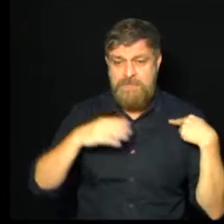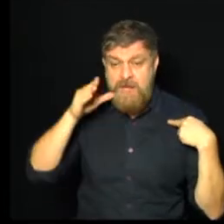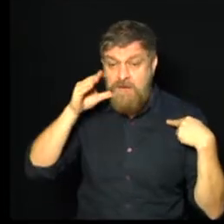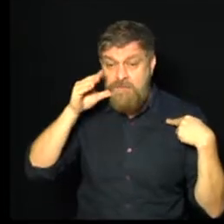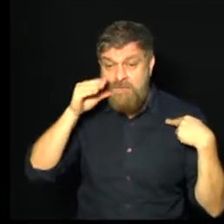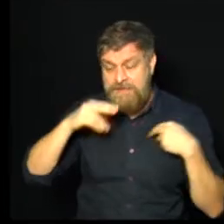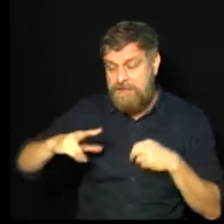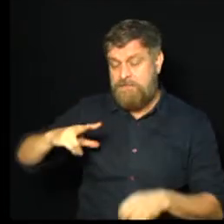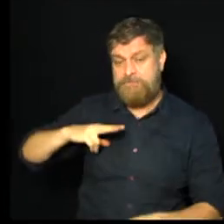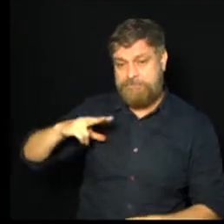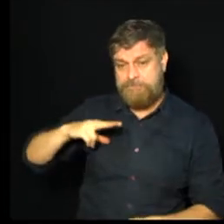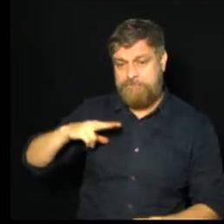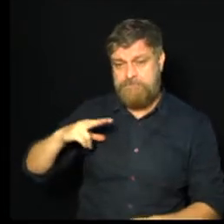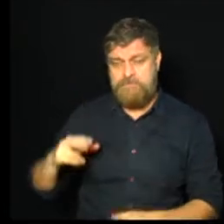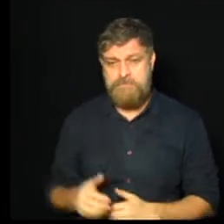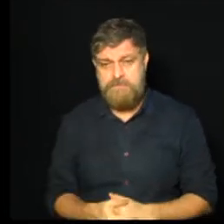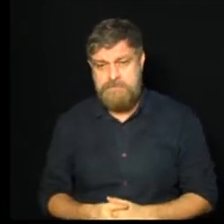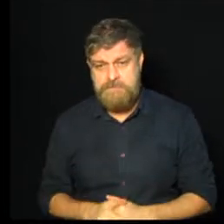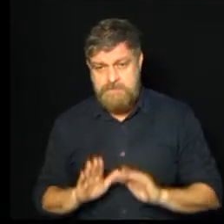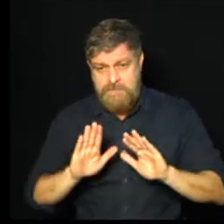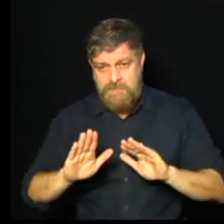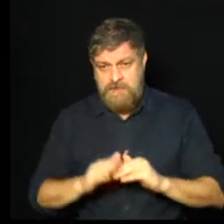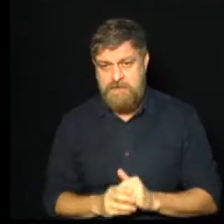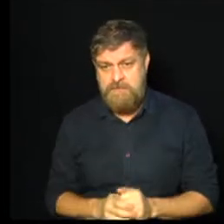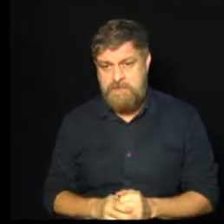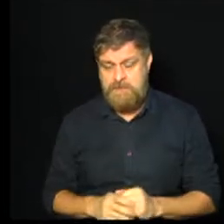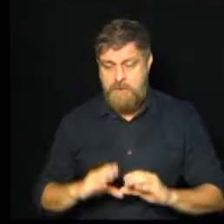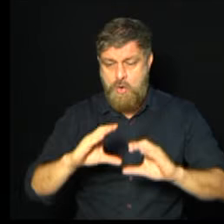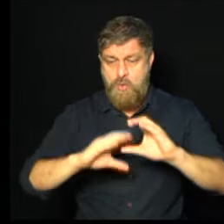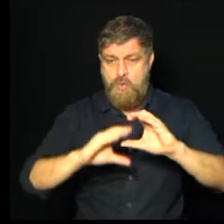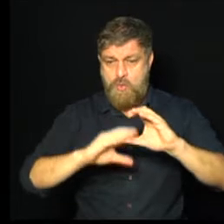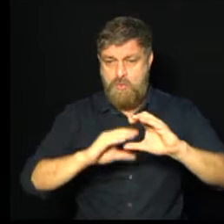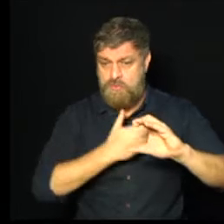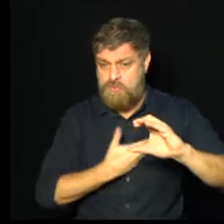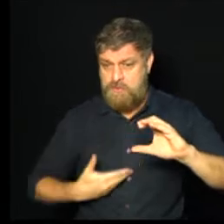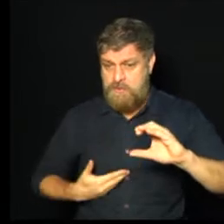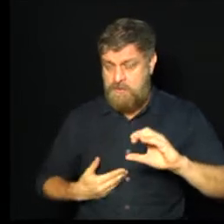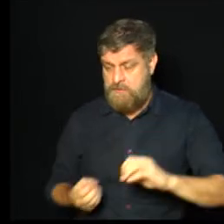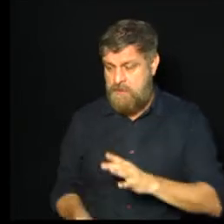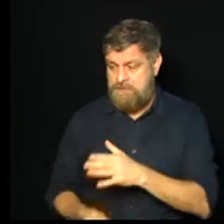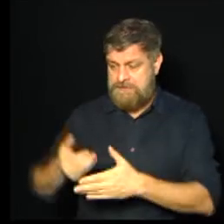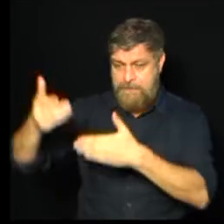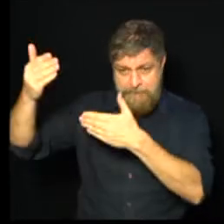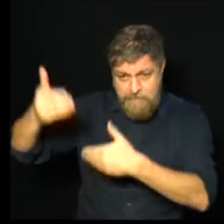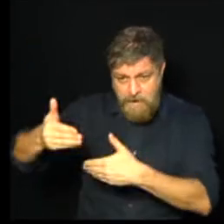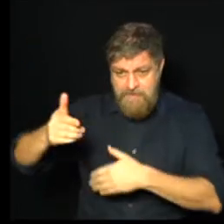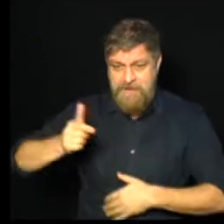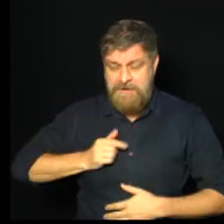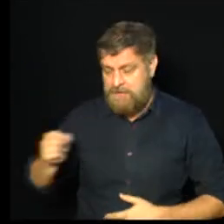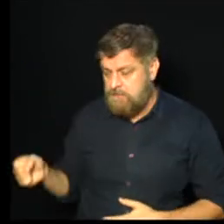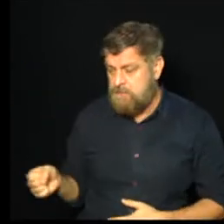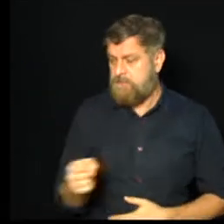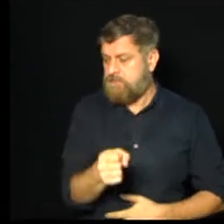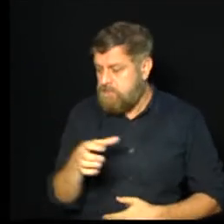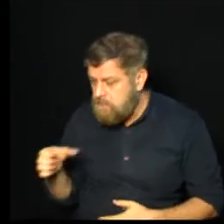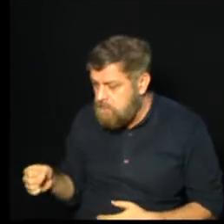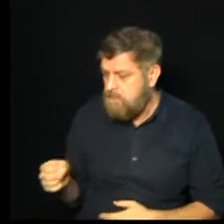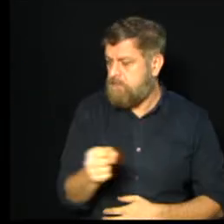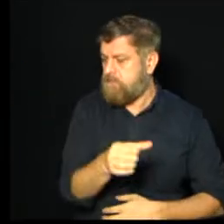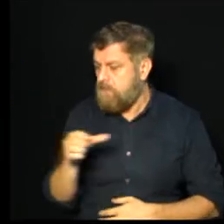próprios. Mas para viabilizar o concurso próprio e deixar de ter a cessão de servidores